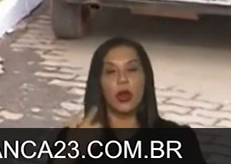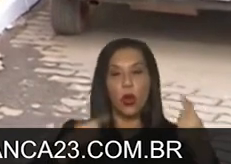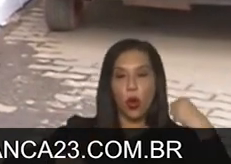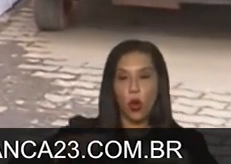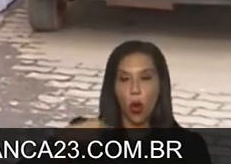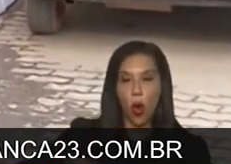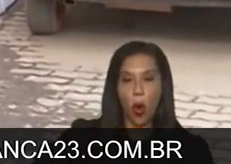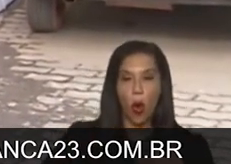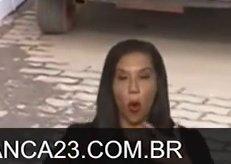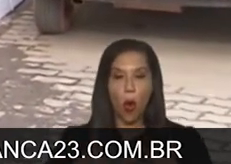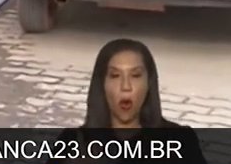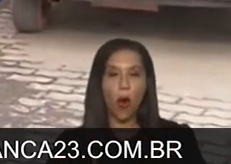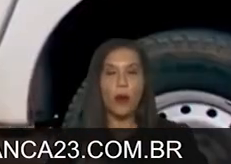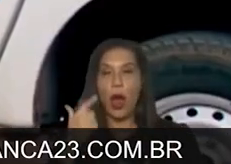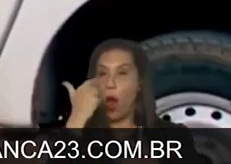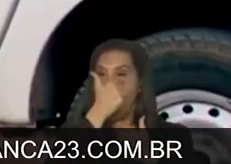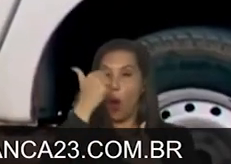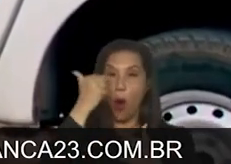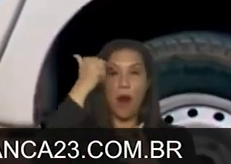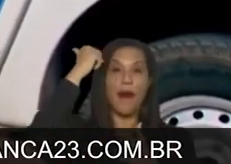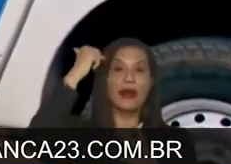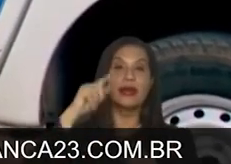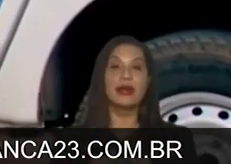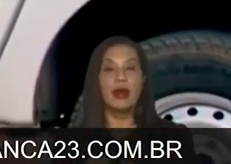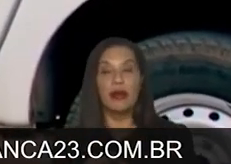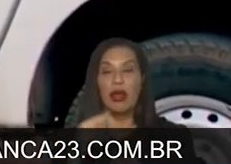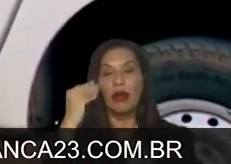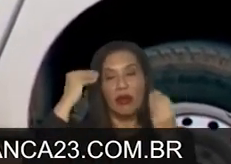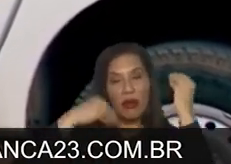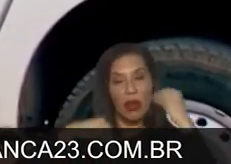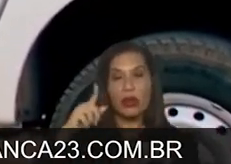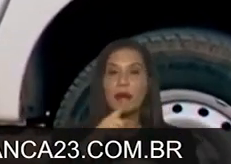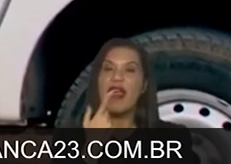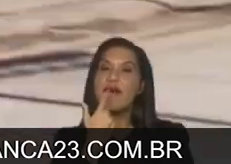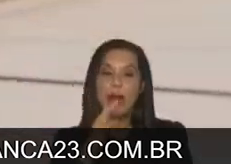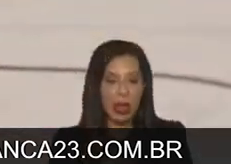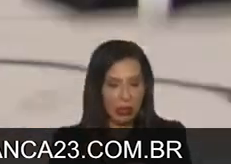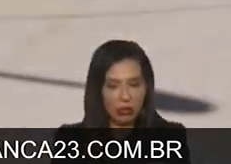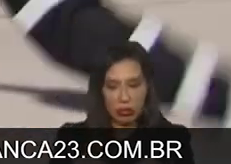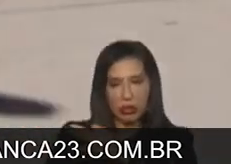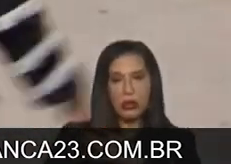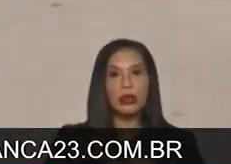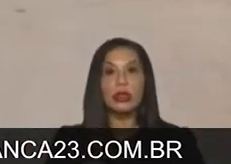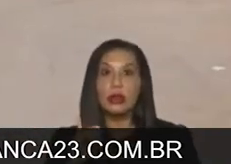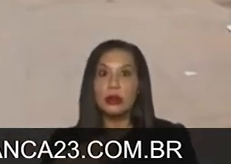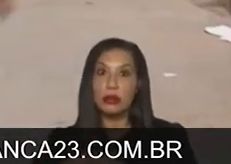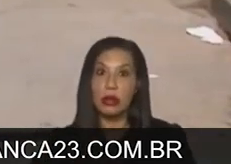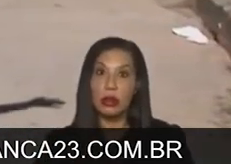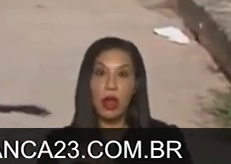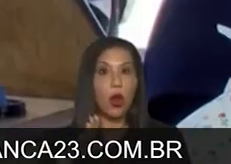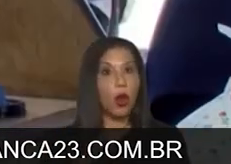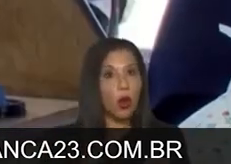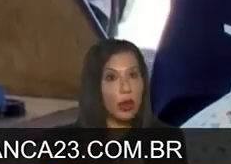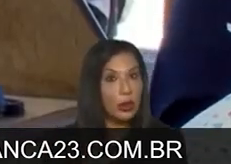dores no corpo, atrás dos olhos, além de prostração e manchas vermelhas na pele. Caso tenha esses sintomas, a